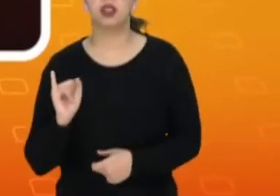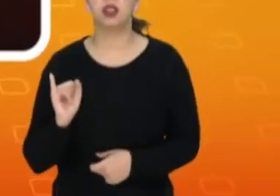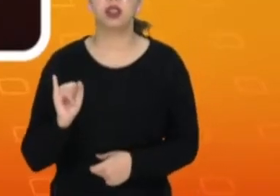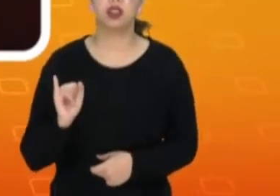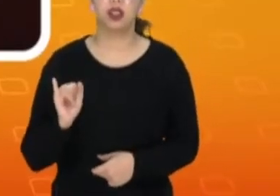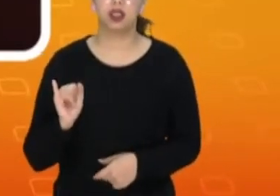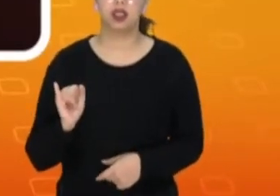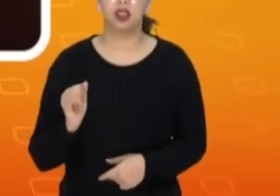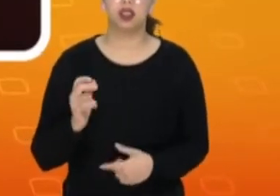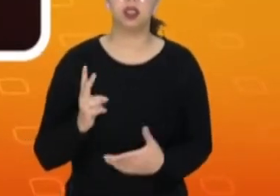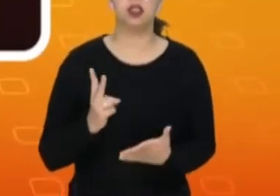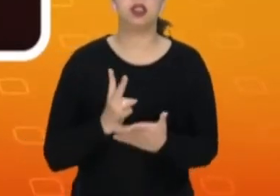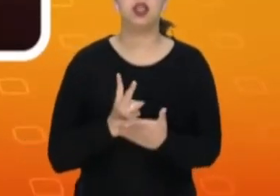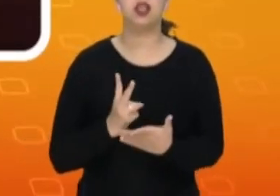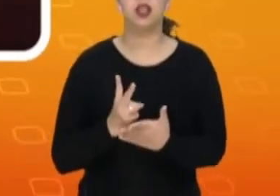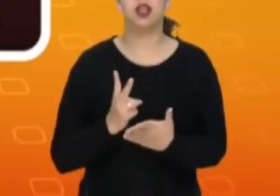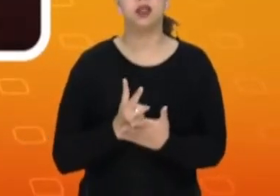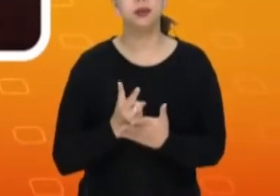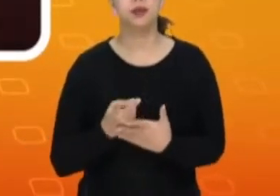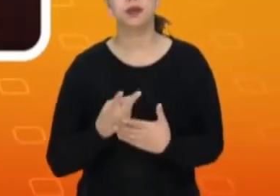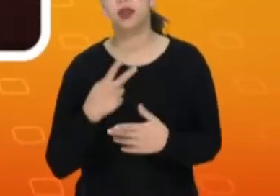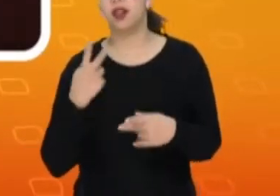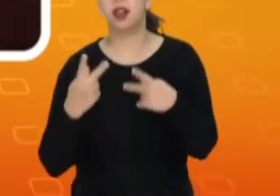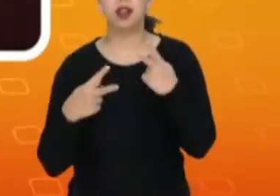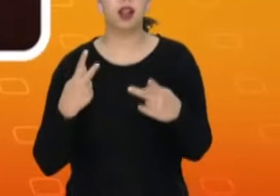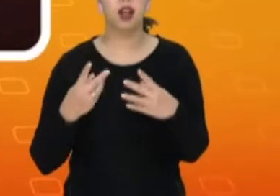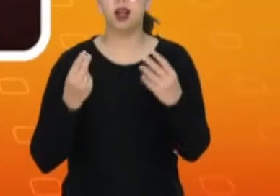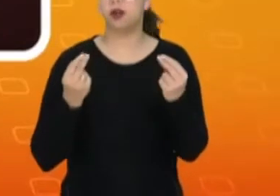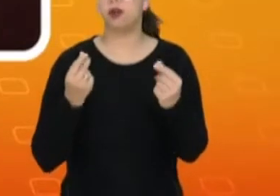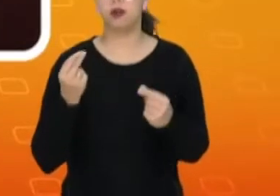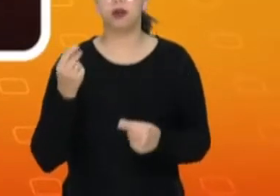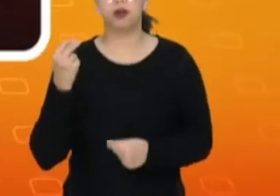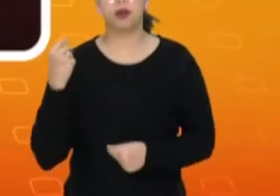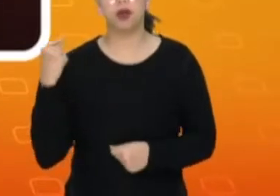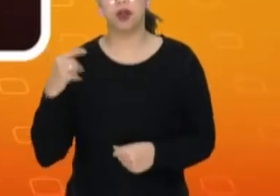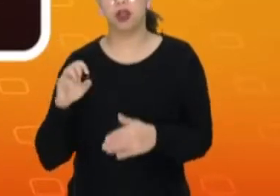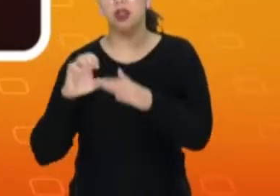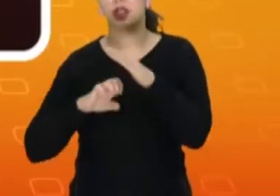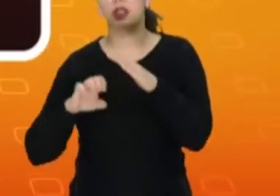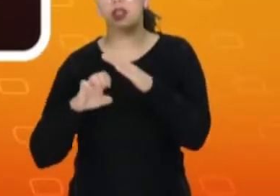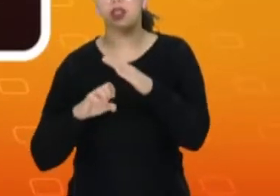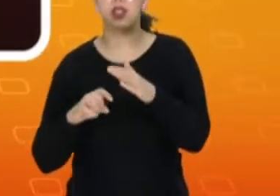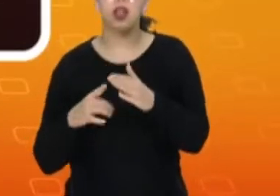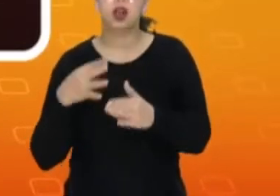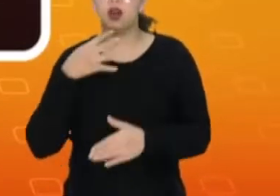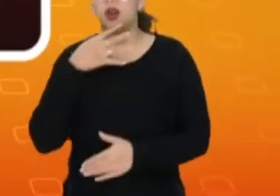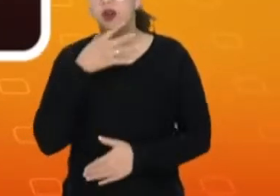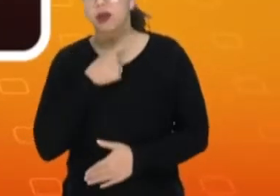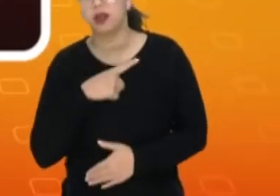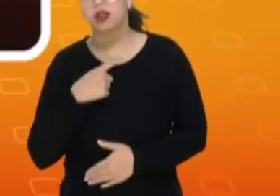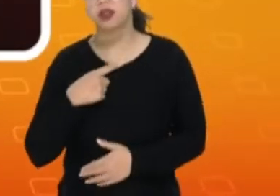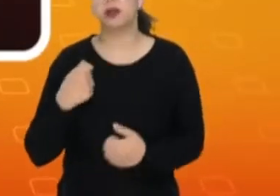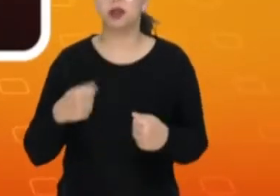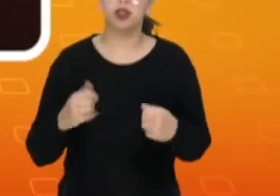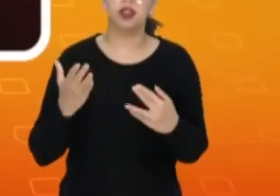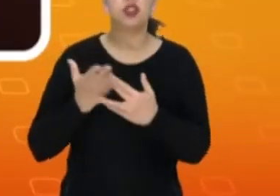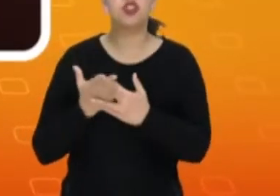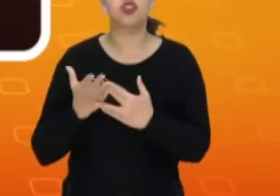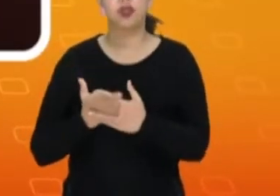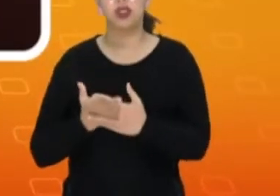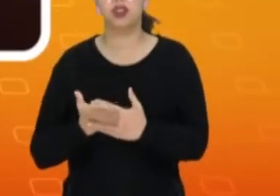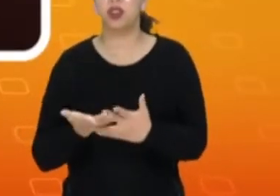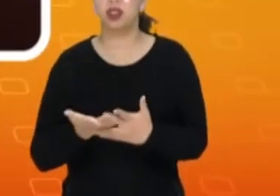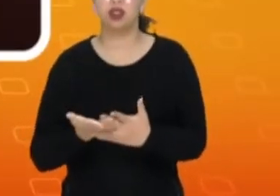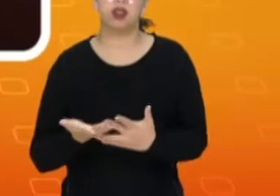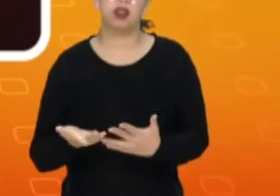sendo falado há muito tempo pelas corporações, né? É óbvio que você ainda tem que dividir um pouco o joio do trigo, porque não dá para você querer que a